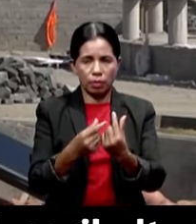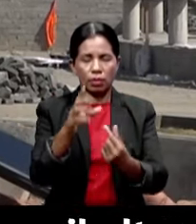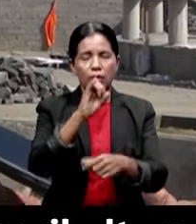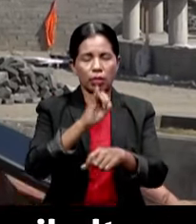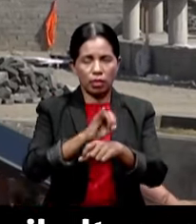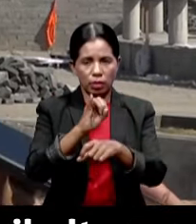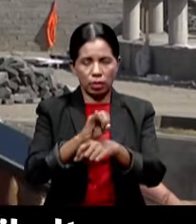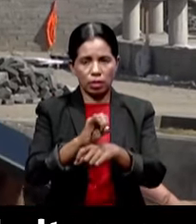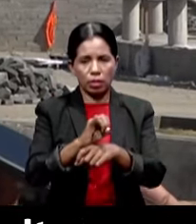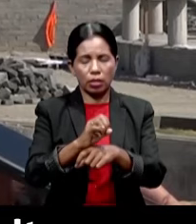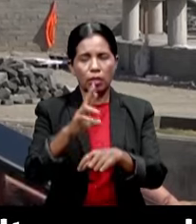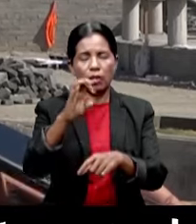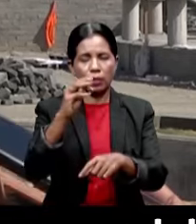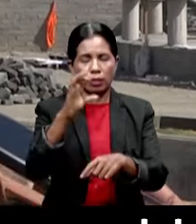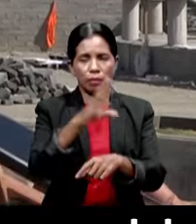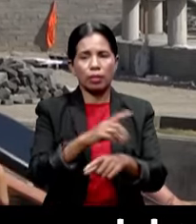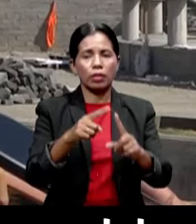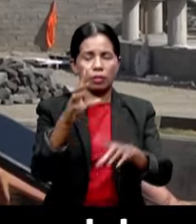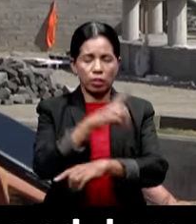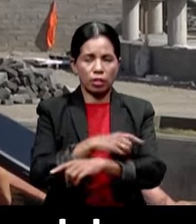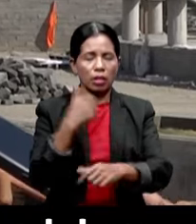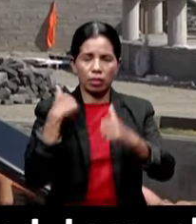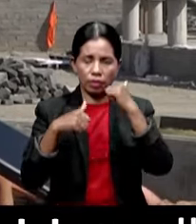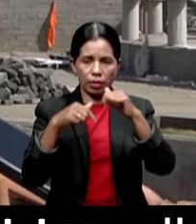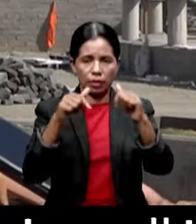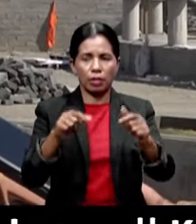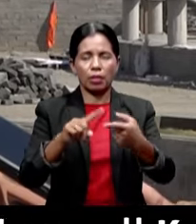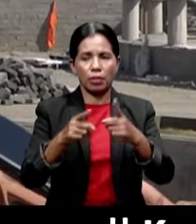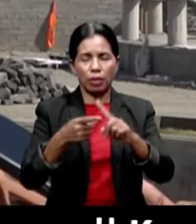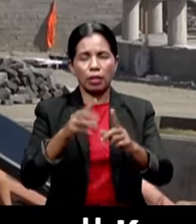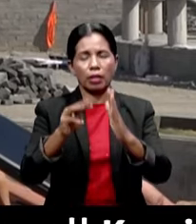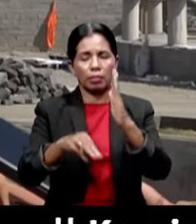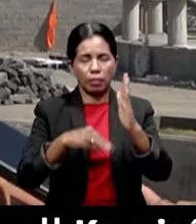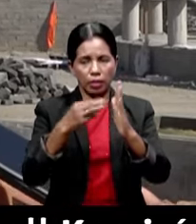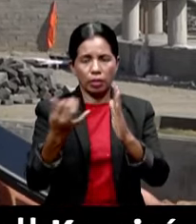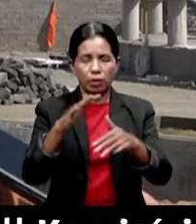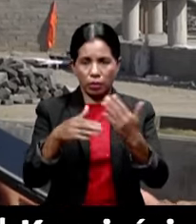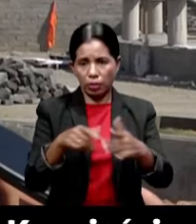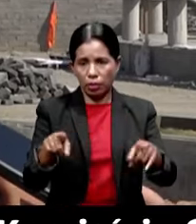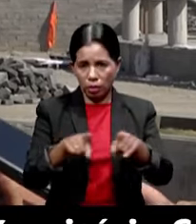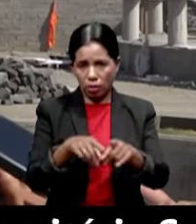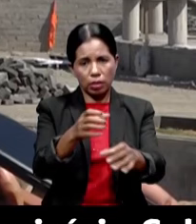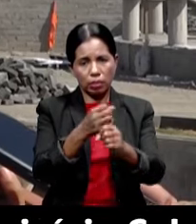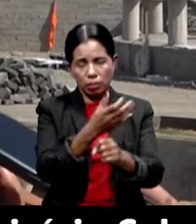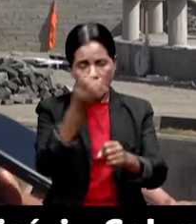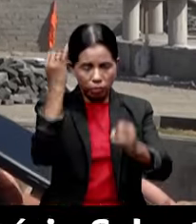Rasik, neve ohen lor na atividade si hane, o colega media será outro, a nessa então vou cercar informação no